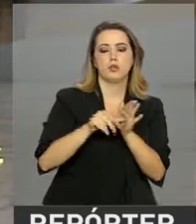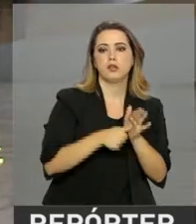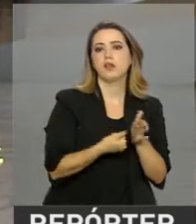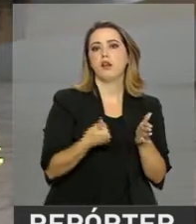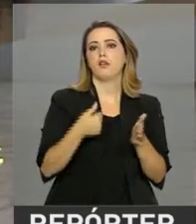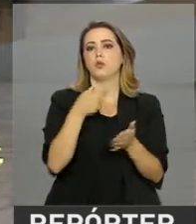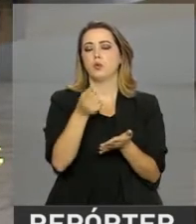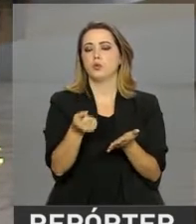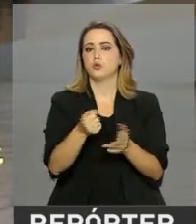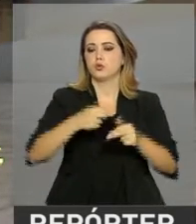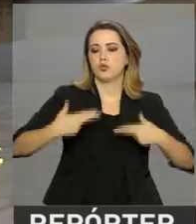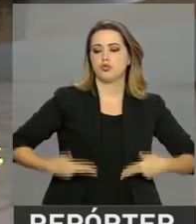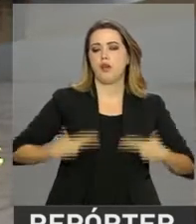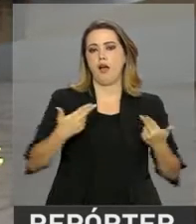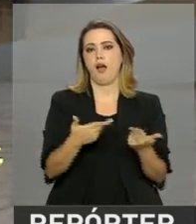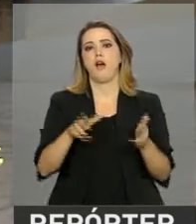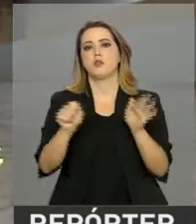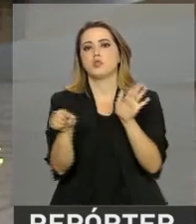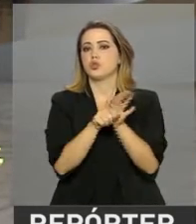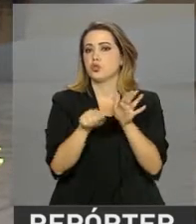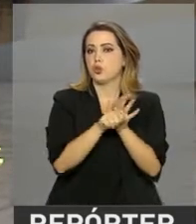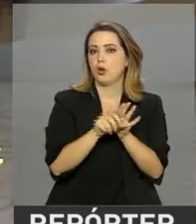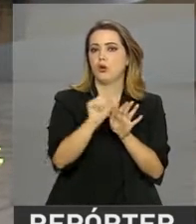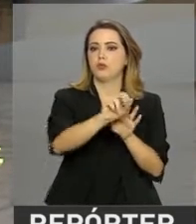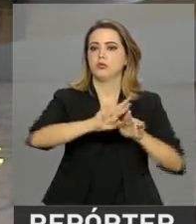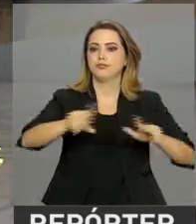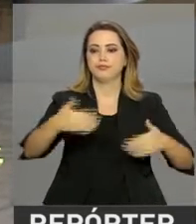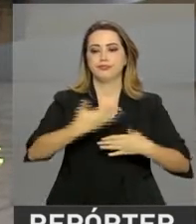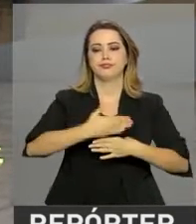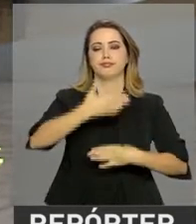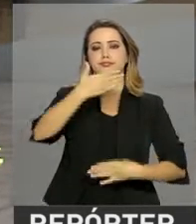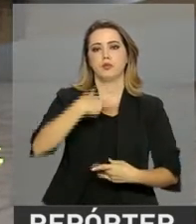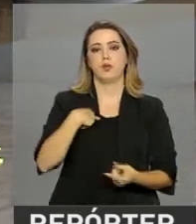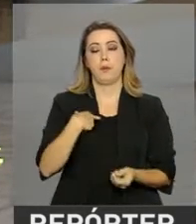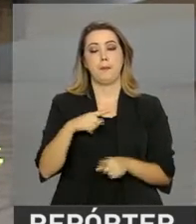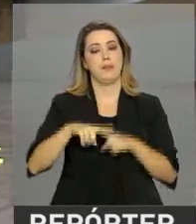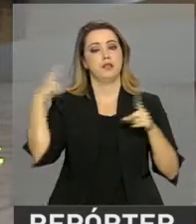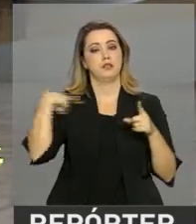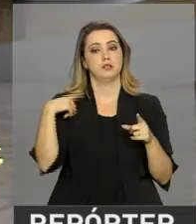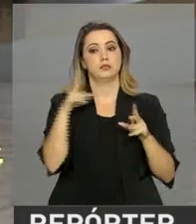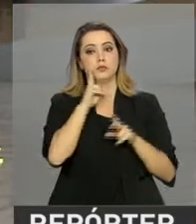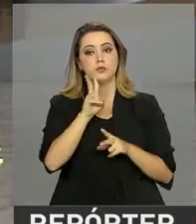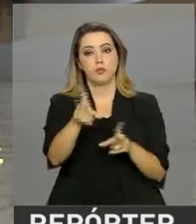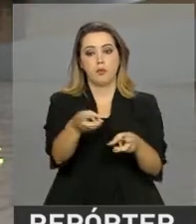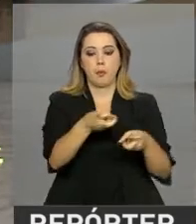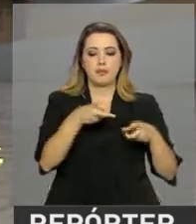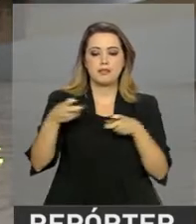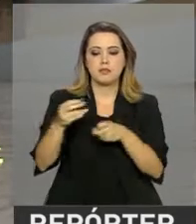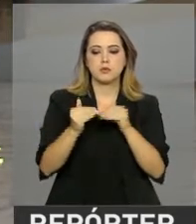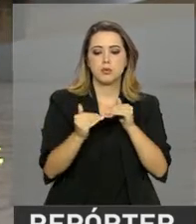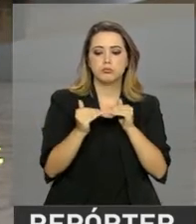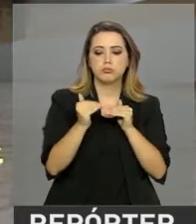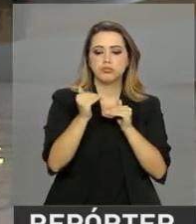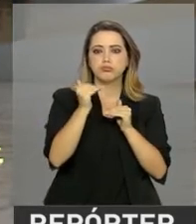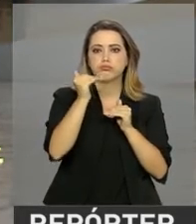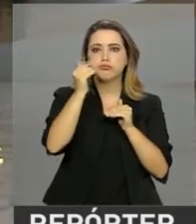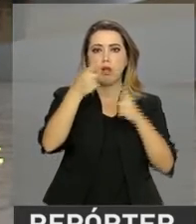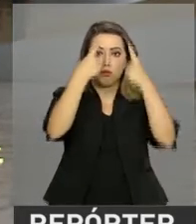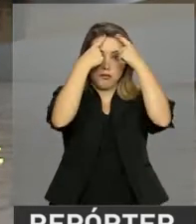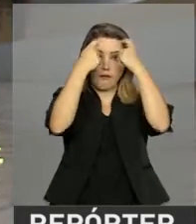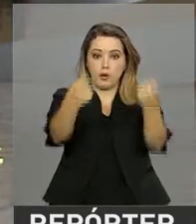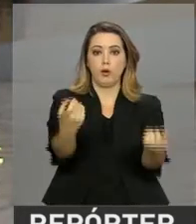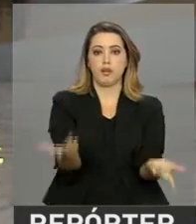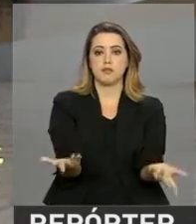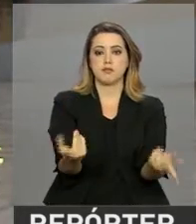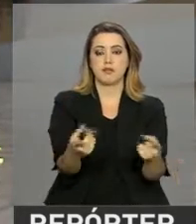fronteiras. Mas como houve um aumento da violência e da percepção da violência no país nos últimos meses, o presidente Michel Temer